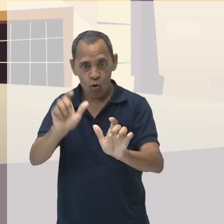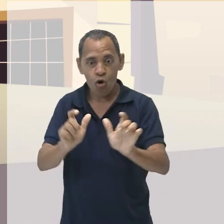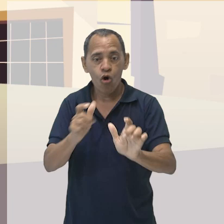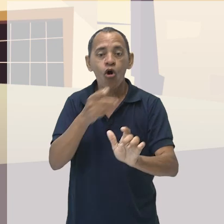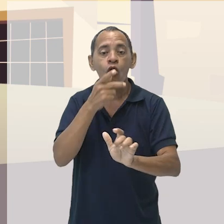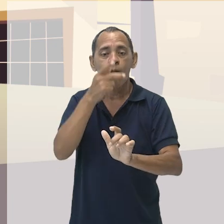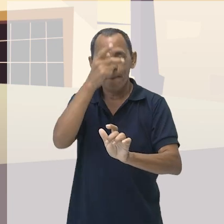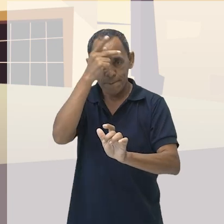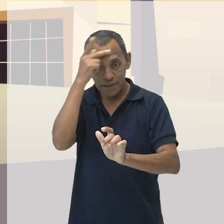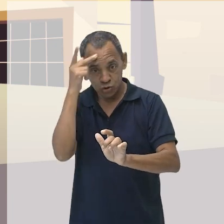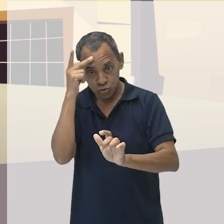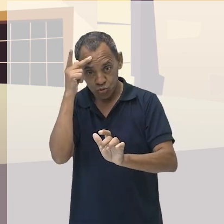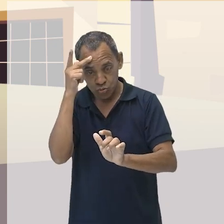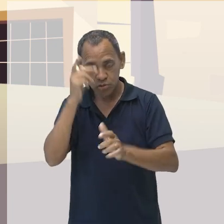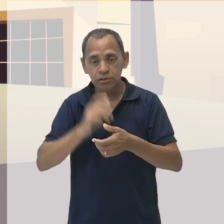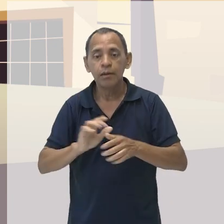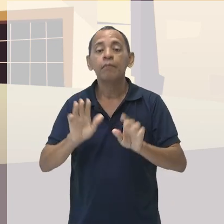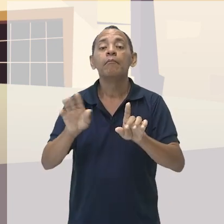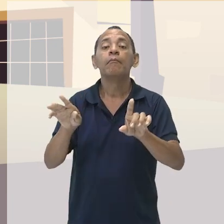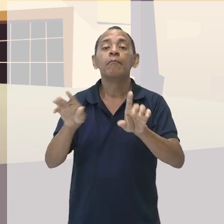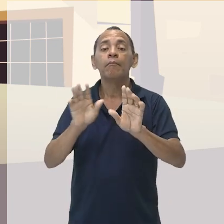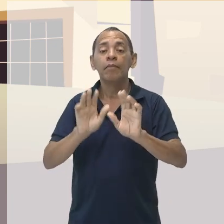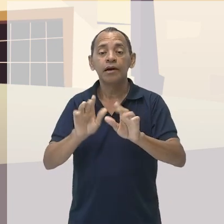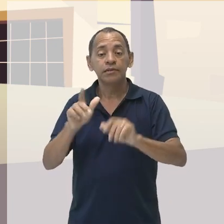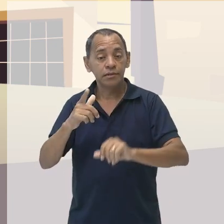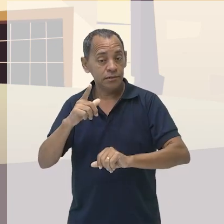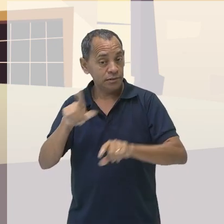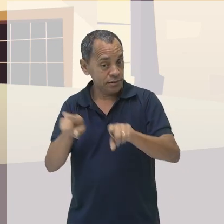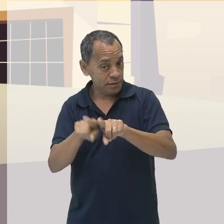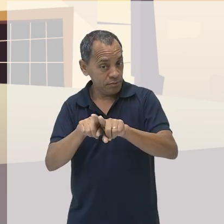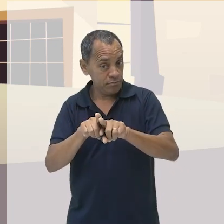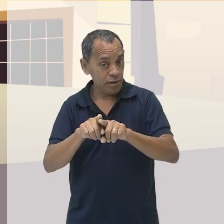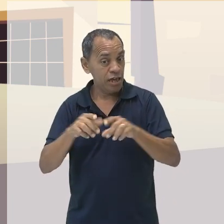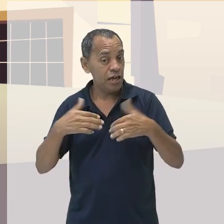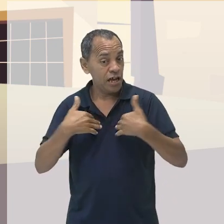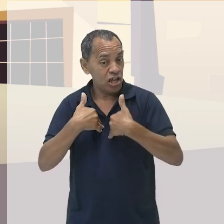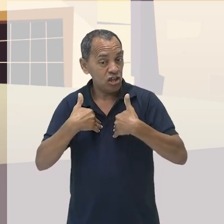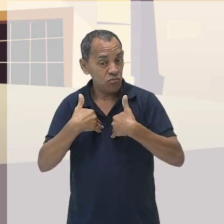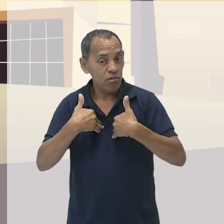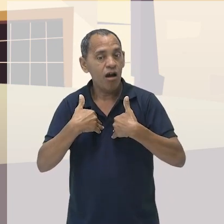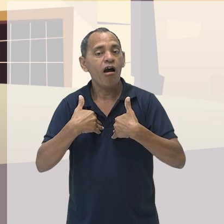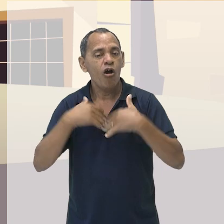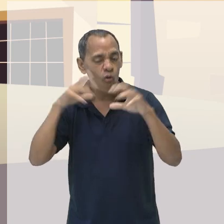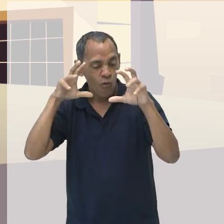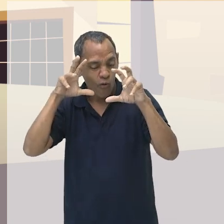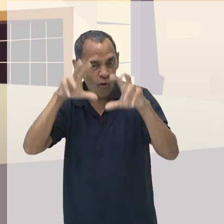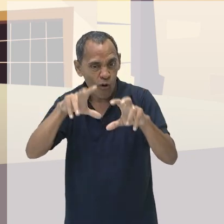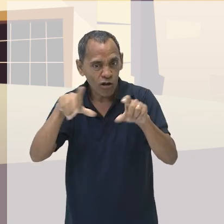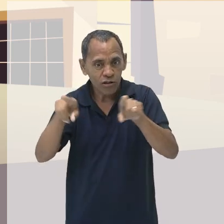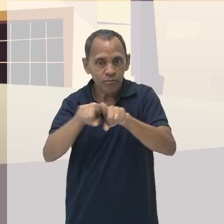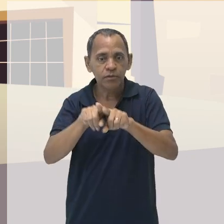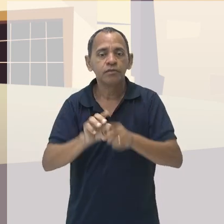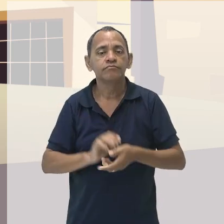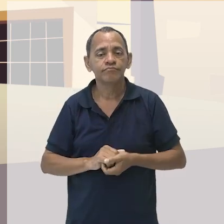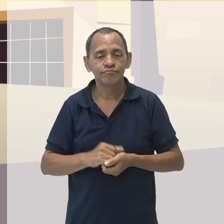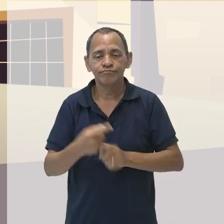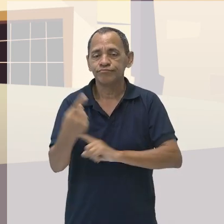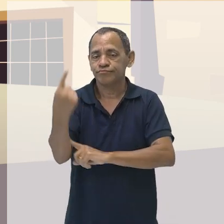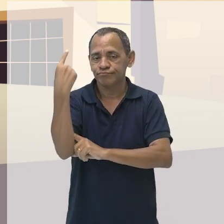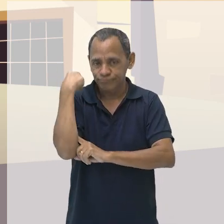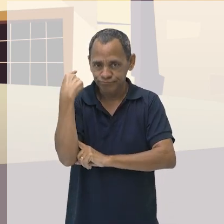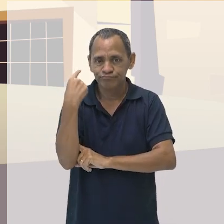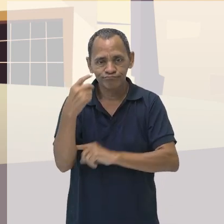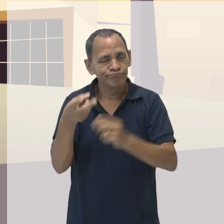animais ferozes. Desde esse tempo, a gente já consegue perceber a presença da luta